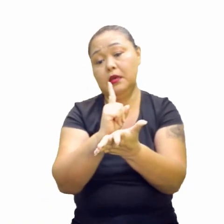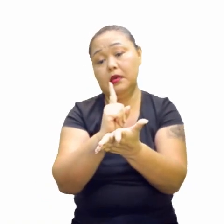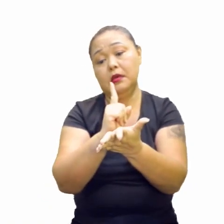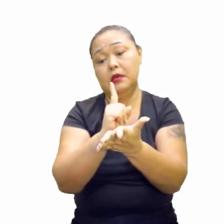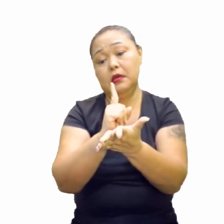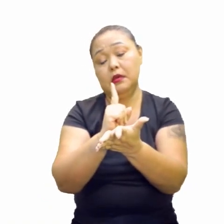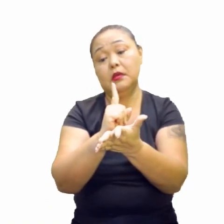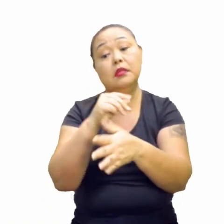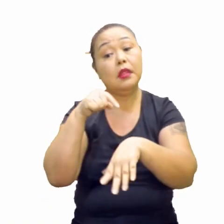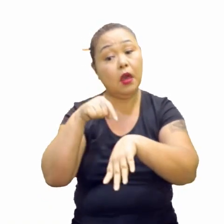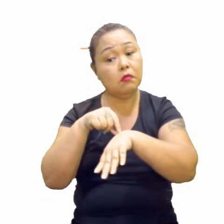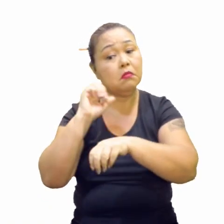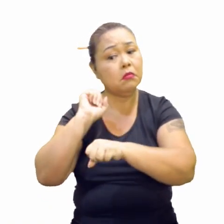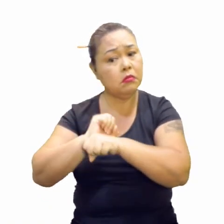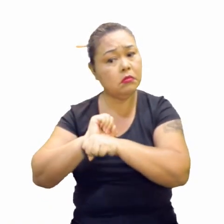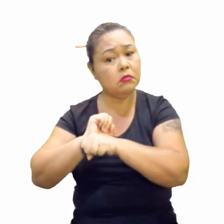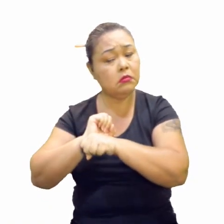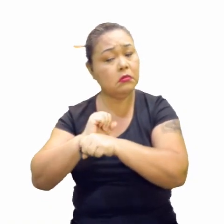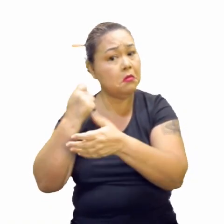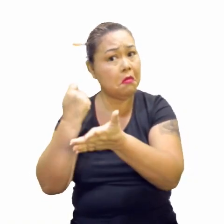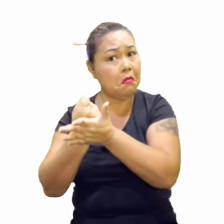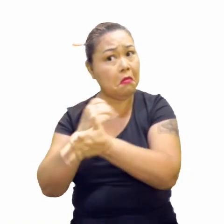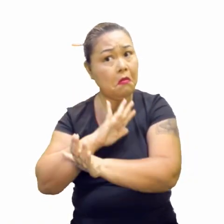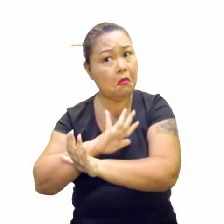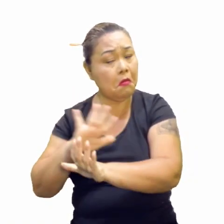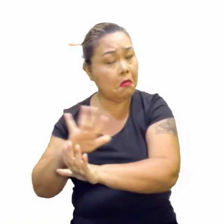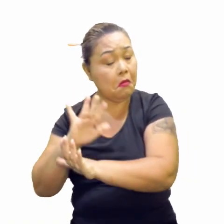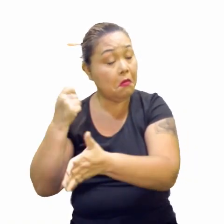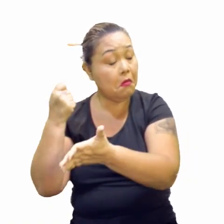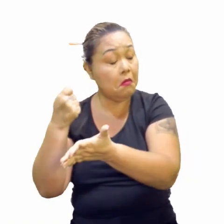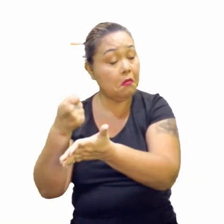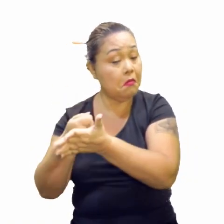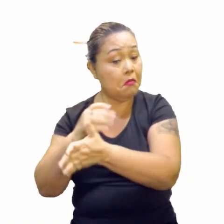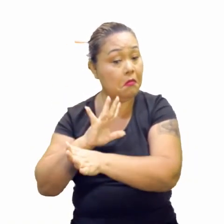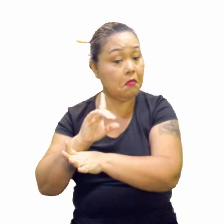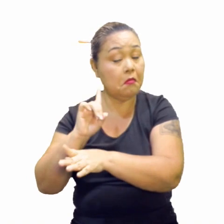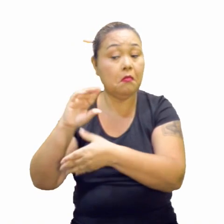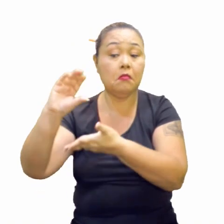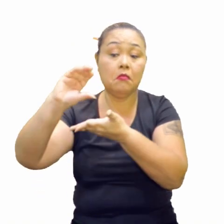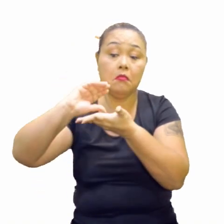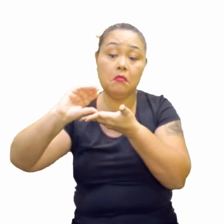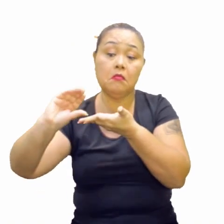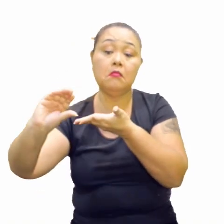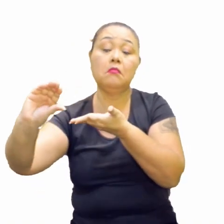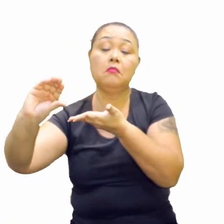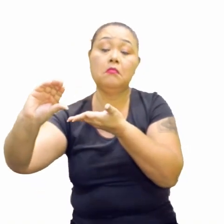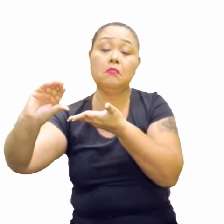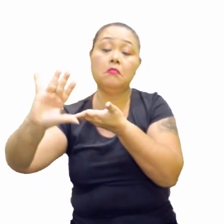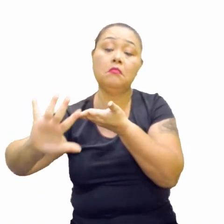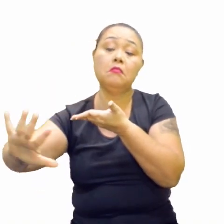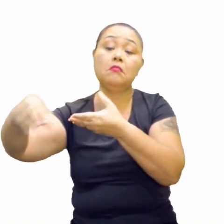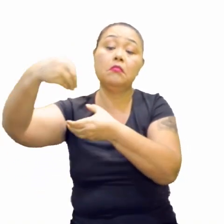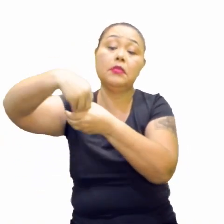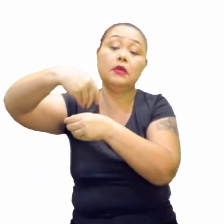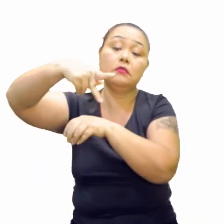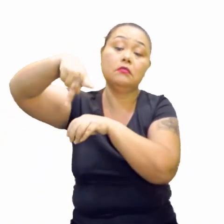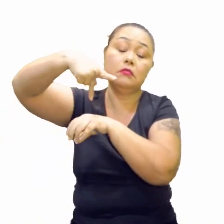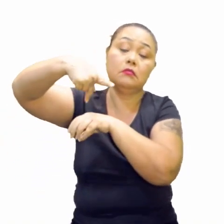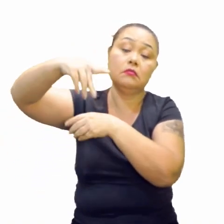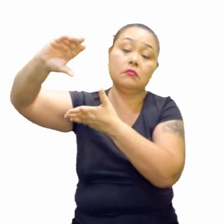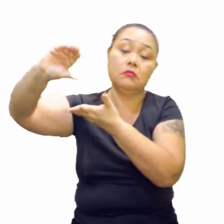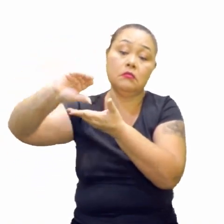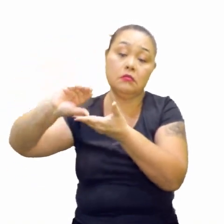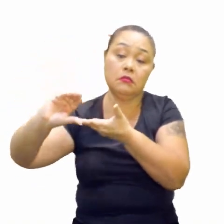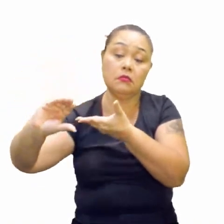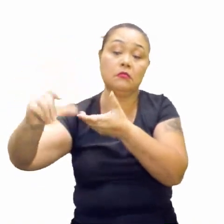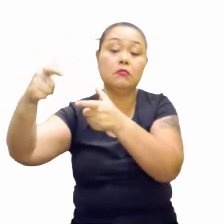tempo, para de comprar e investe na parte interna, local.